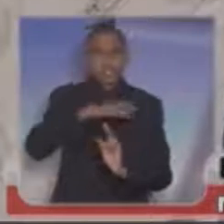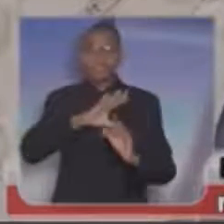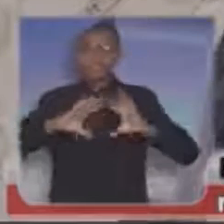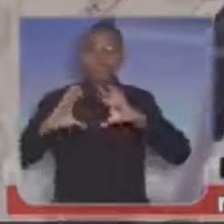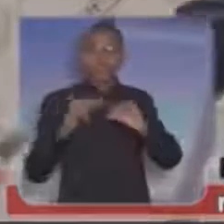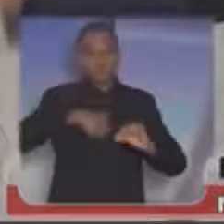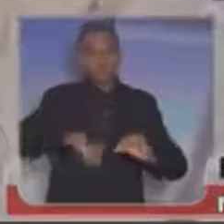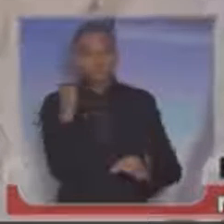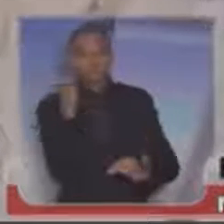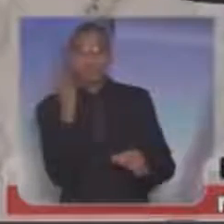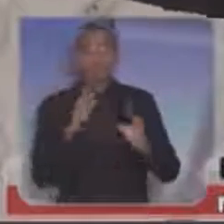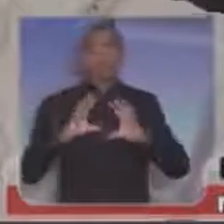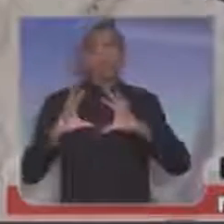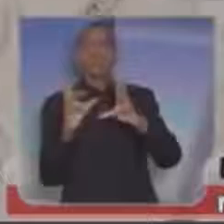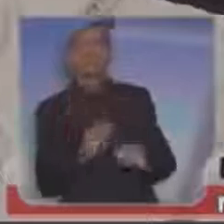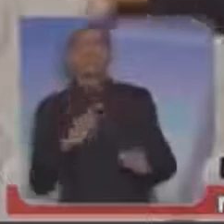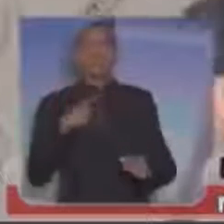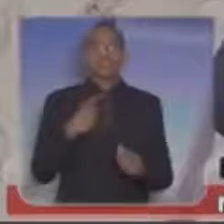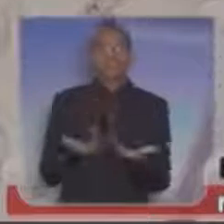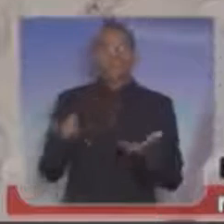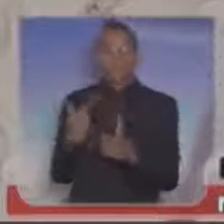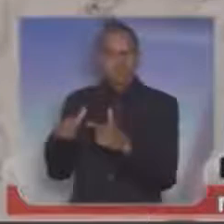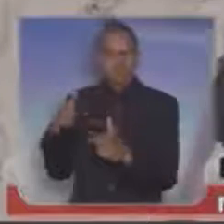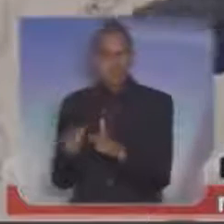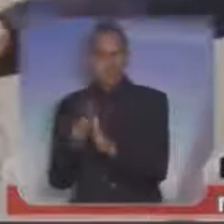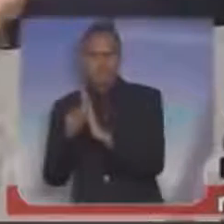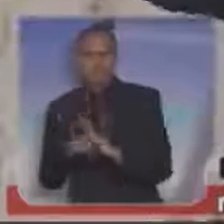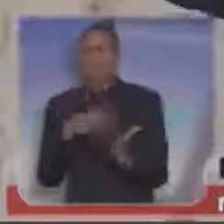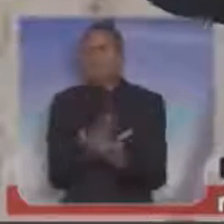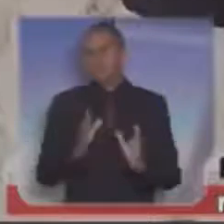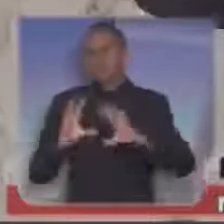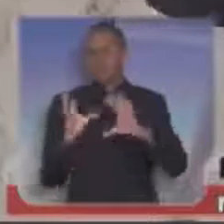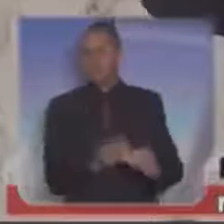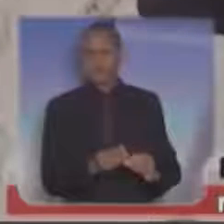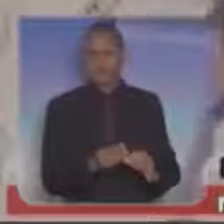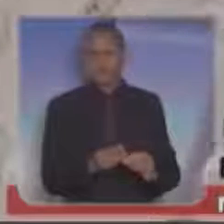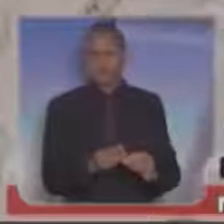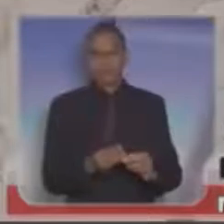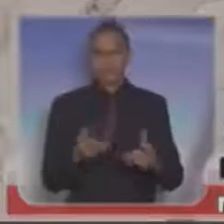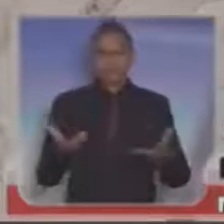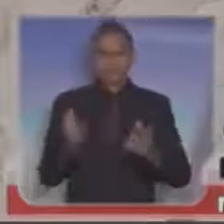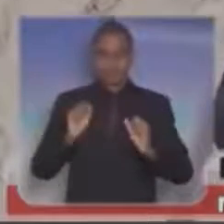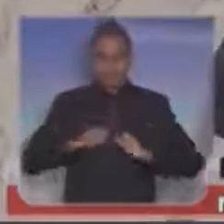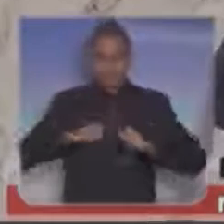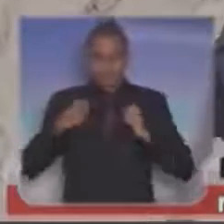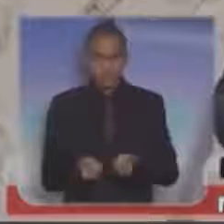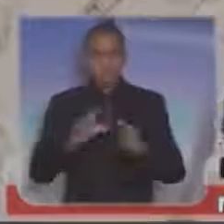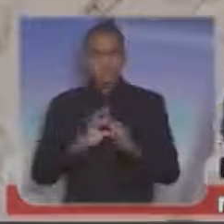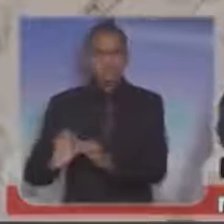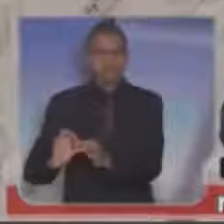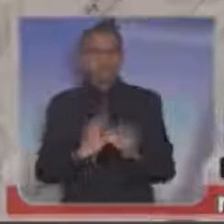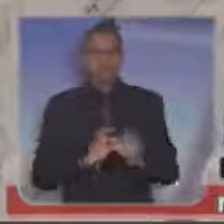de que todos estão perdendo na crise fiscal então é preciso fazer se um esforço coletivo para